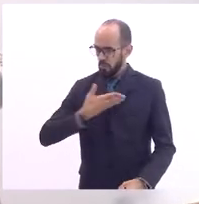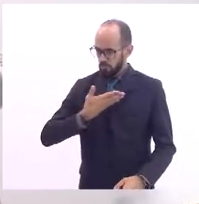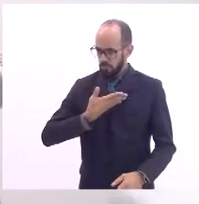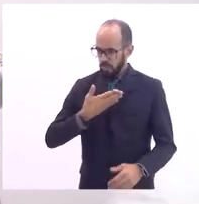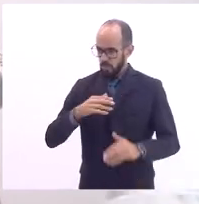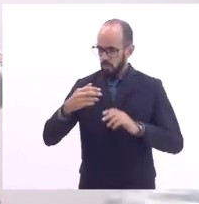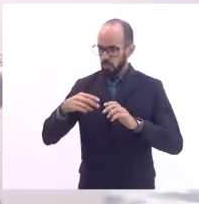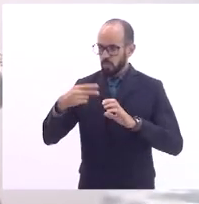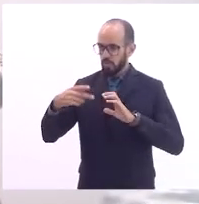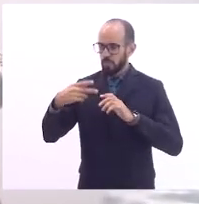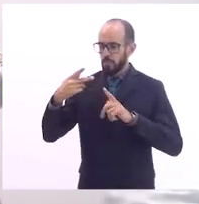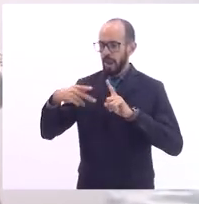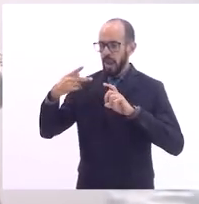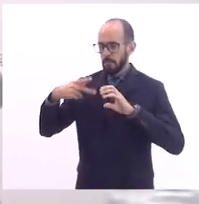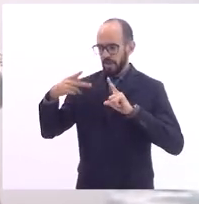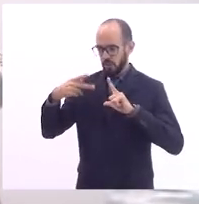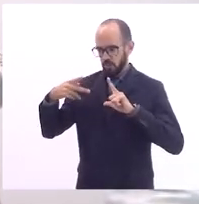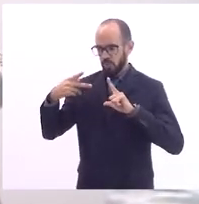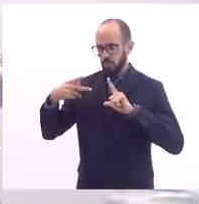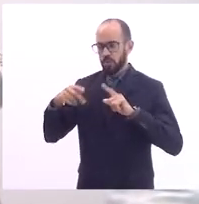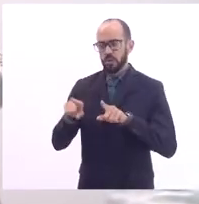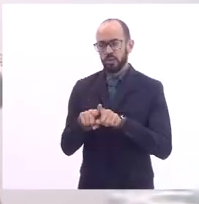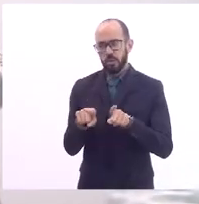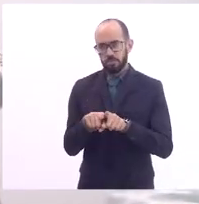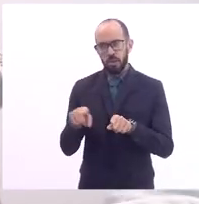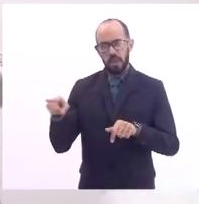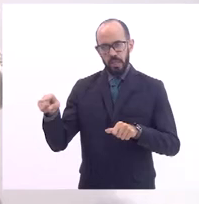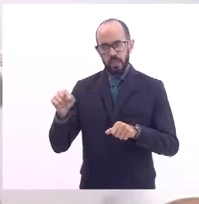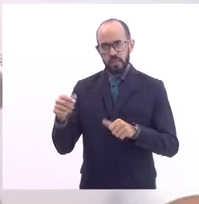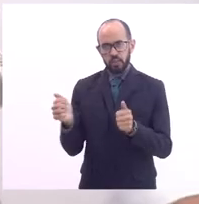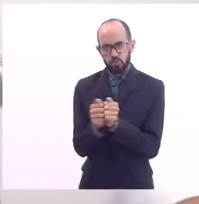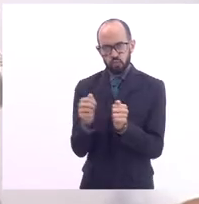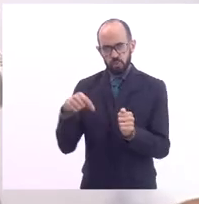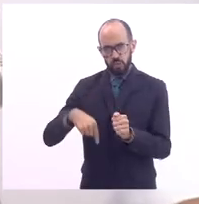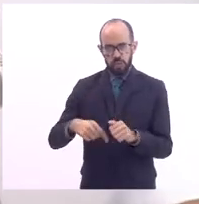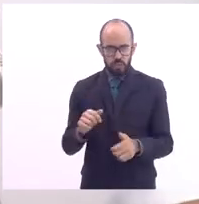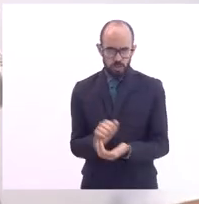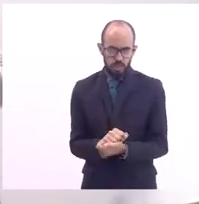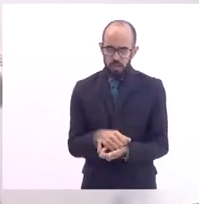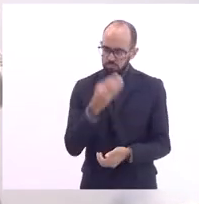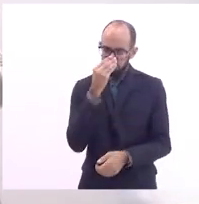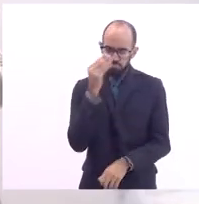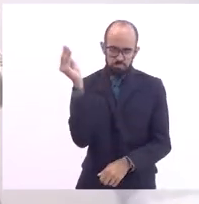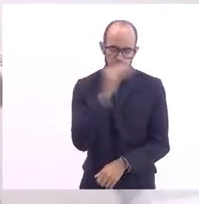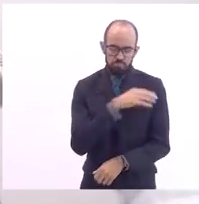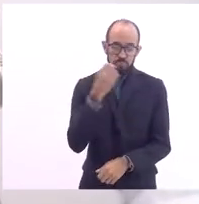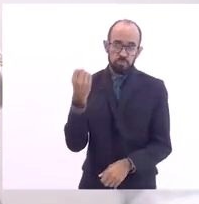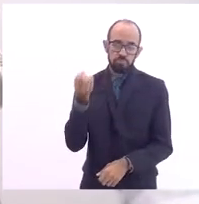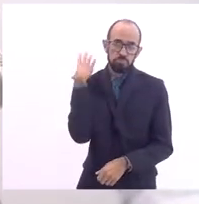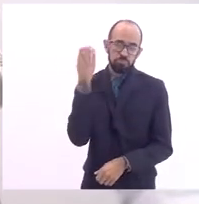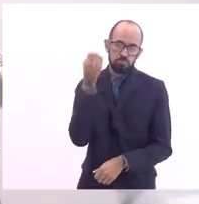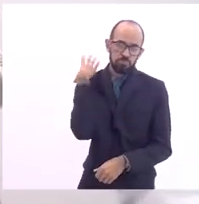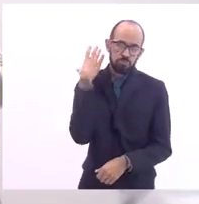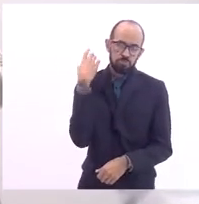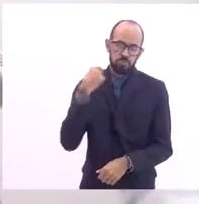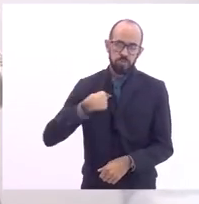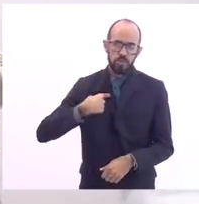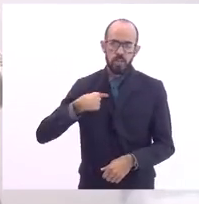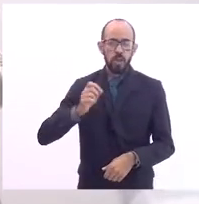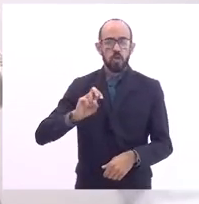que ignora o trabalho de fiscalização dos vereadores, ignora os municípios. E eu, como sou um municipalista